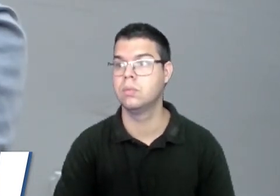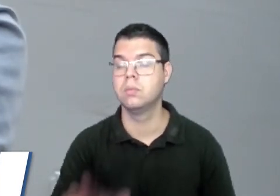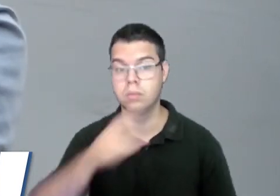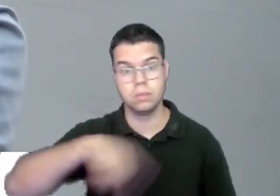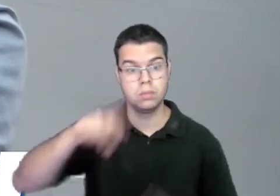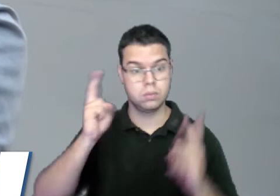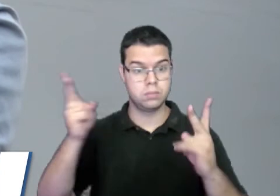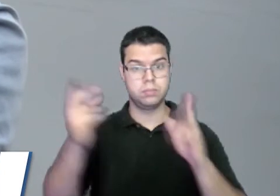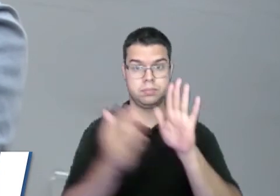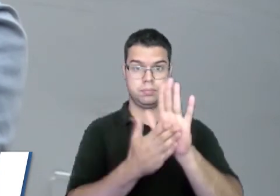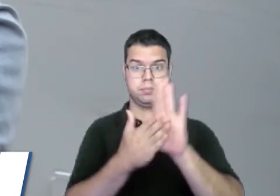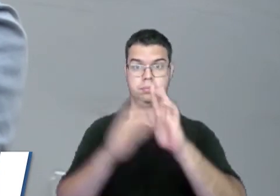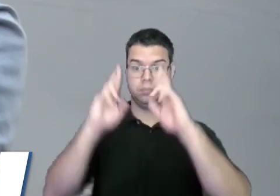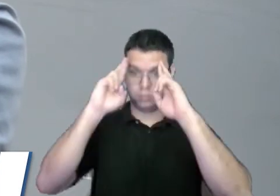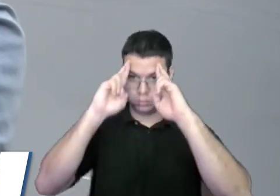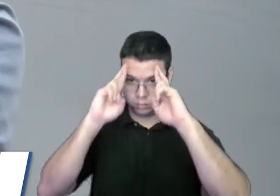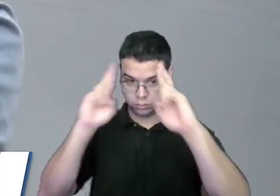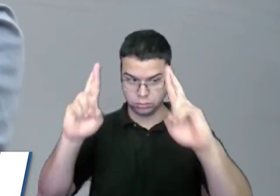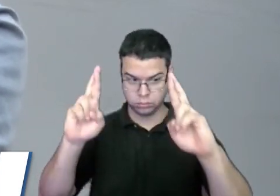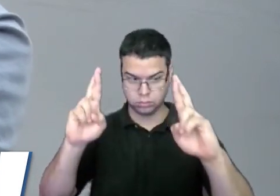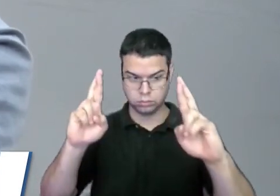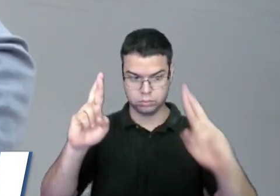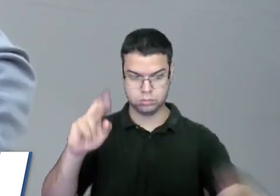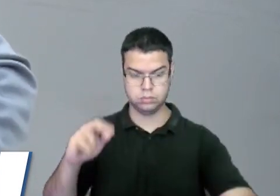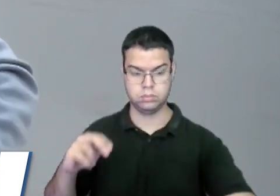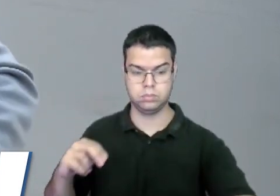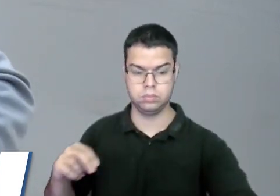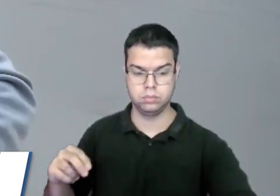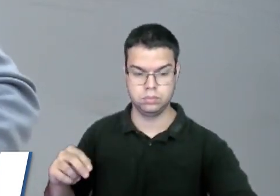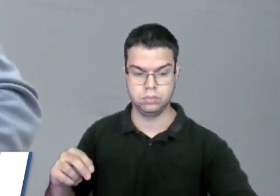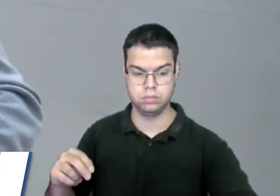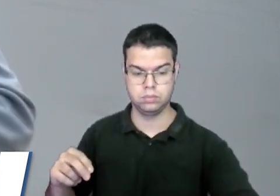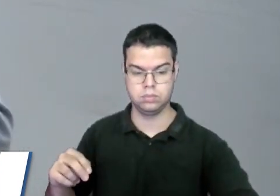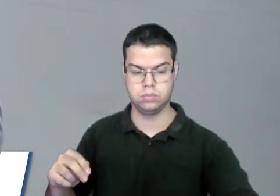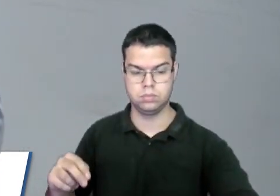E eu sempre falo isso para todos.